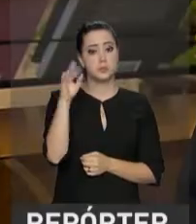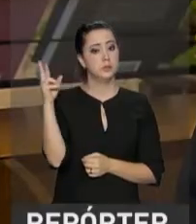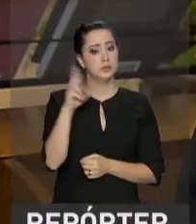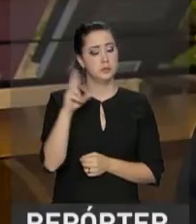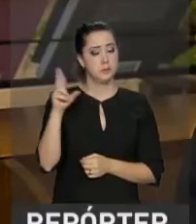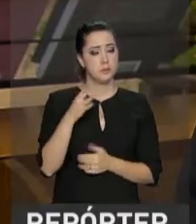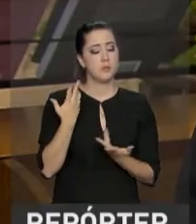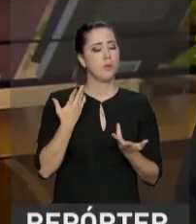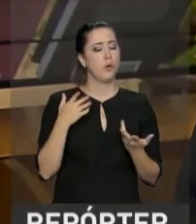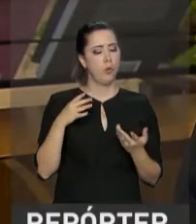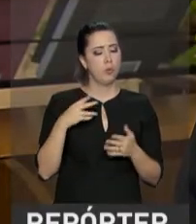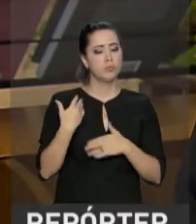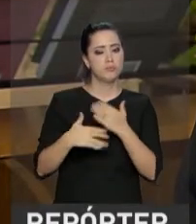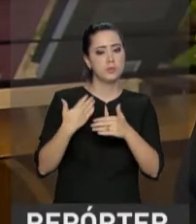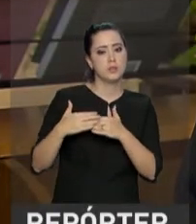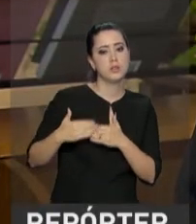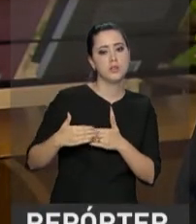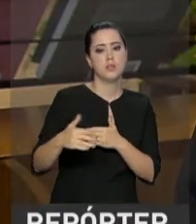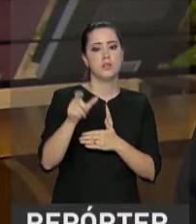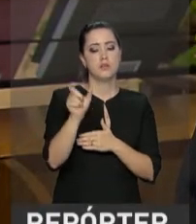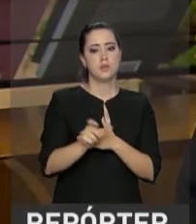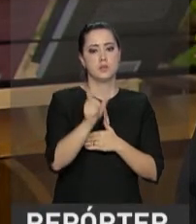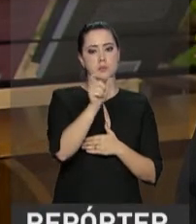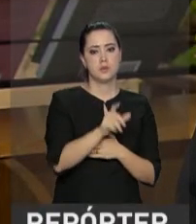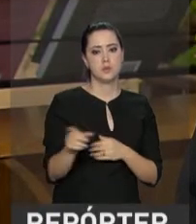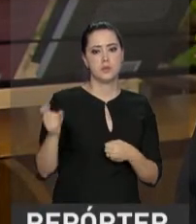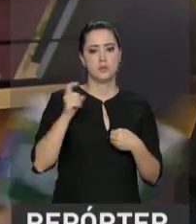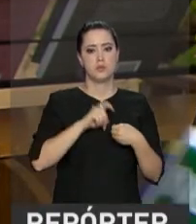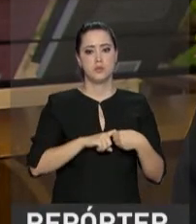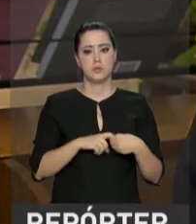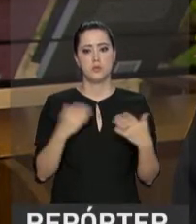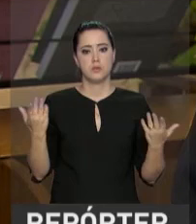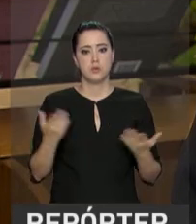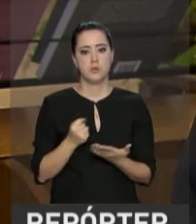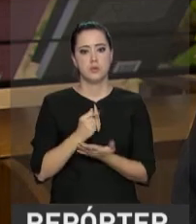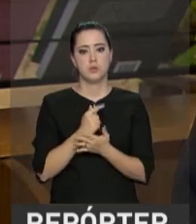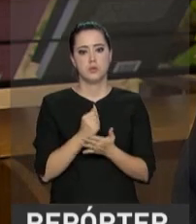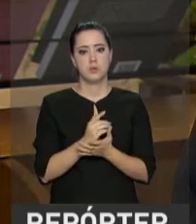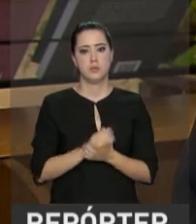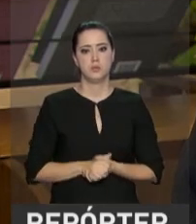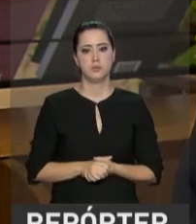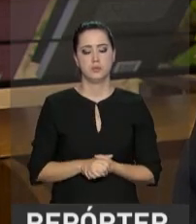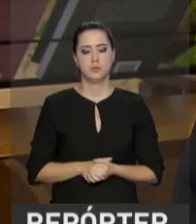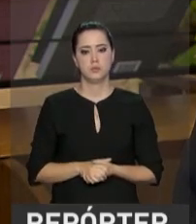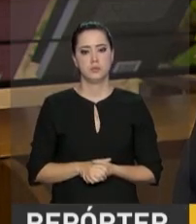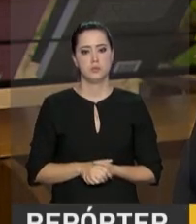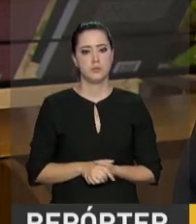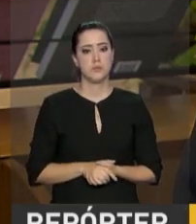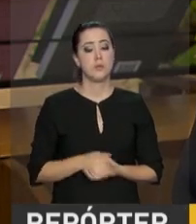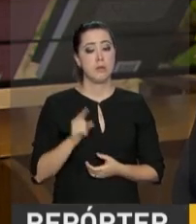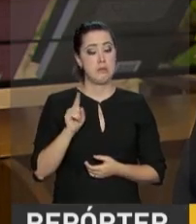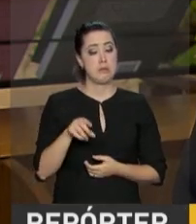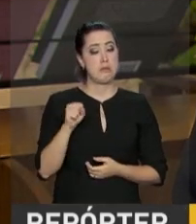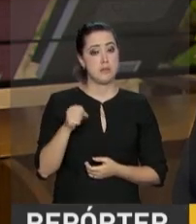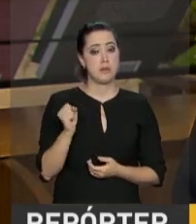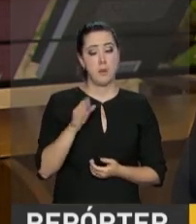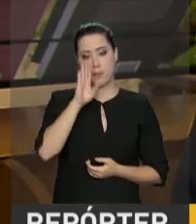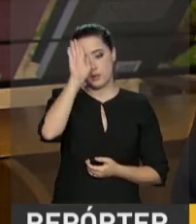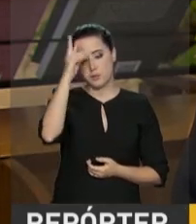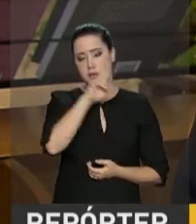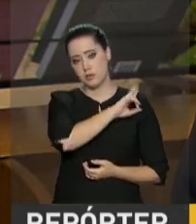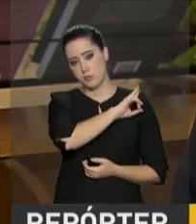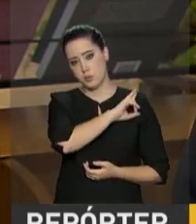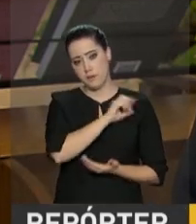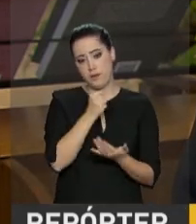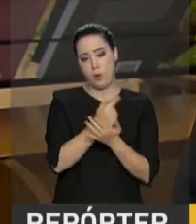o que acabou levando o consumidor de volta para o mercado o consumo e investimento foram os principais responsáveis pela